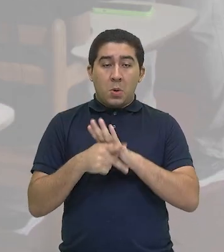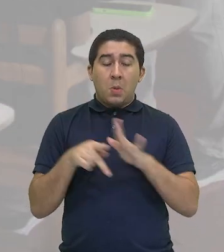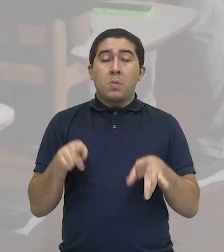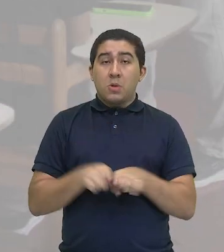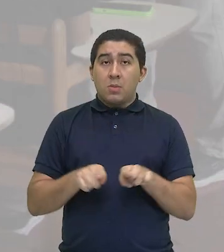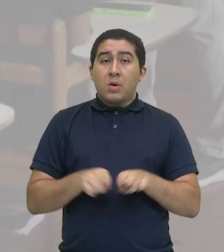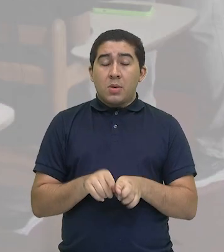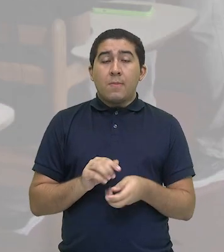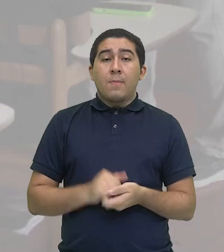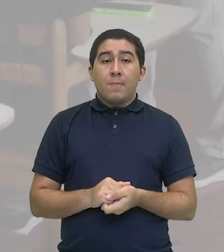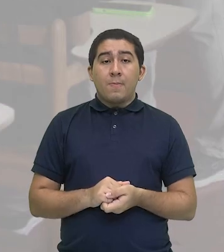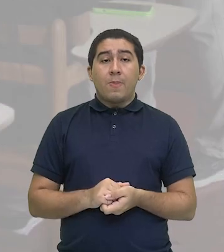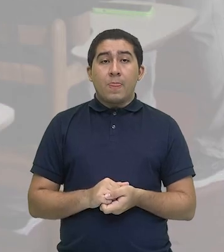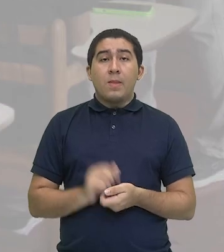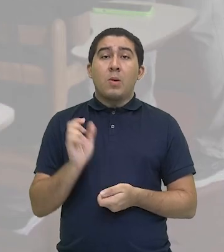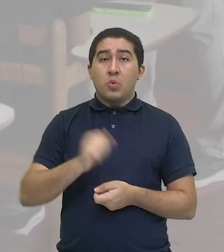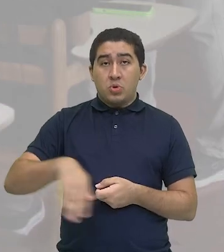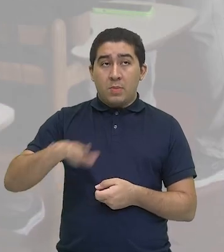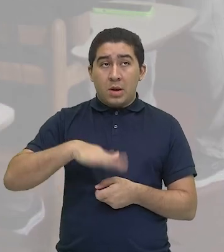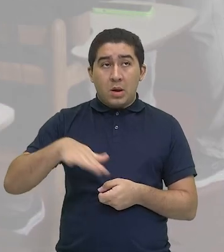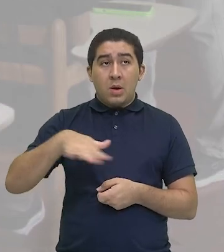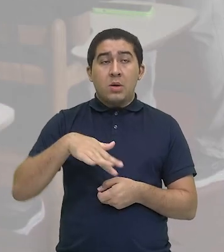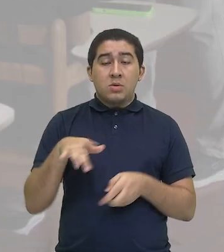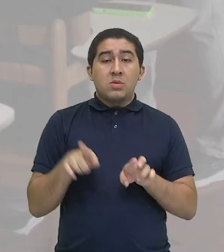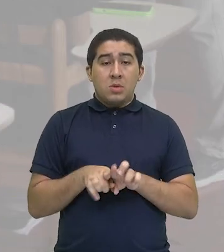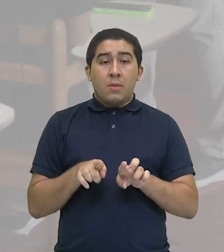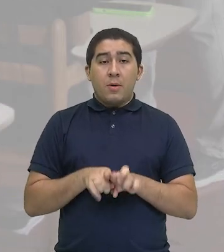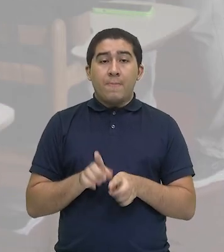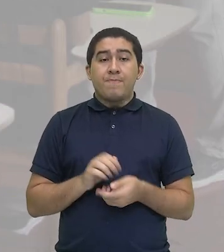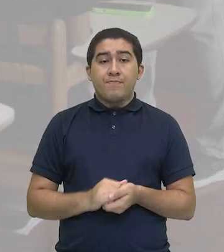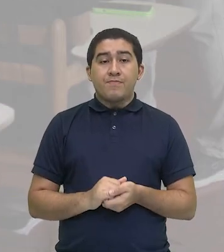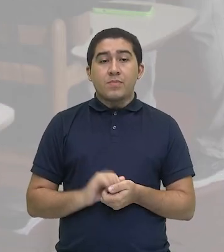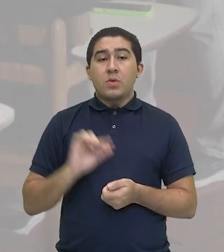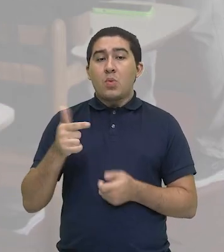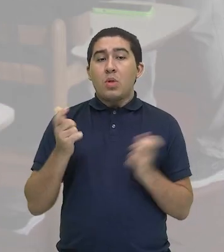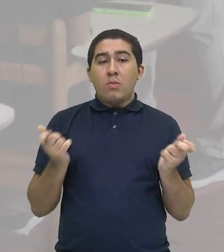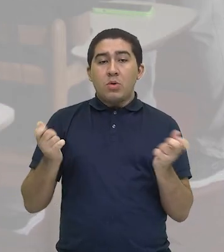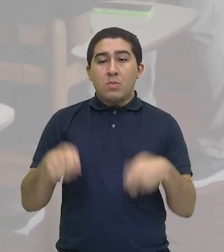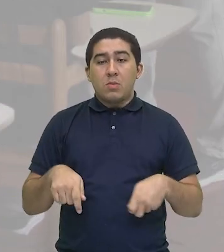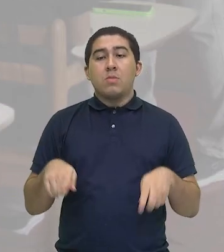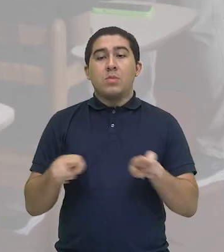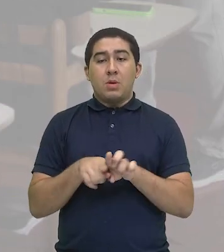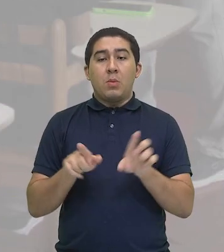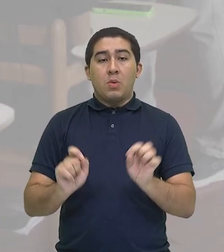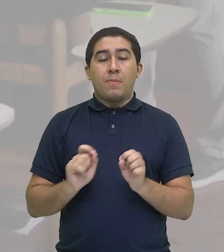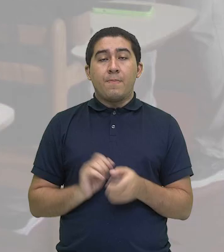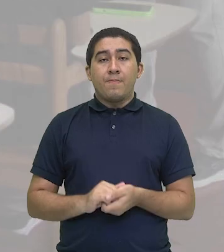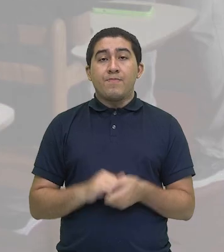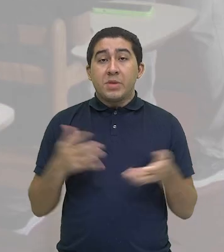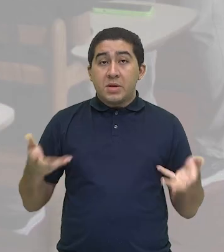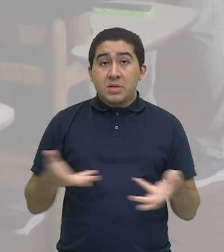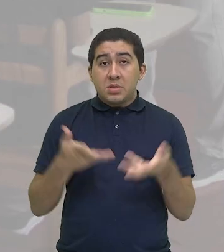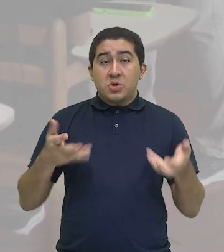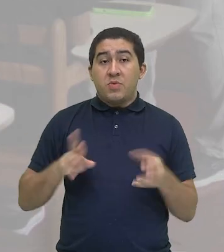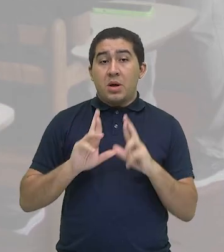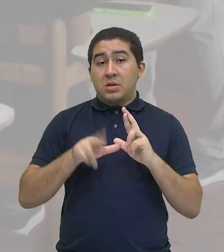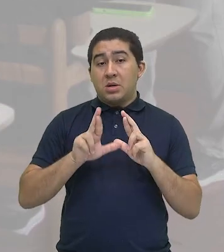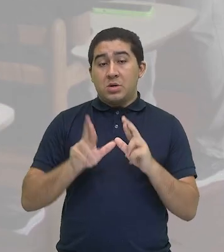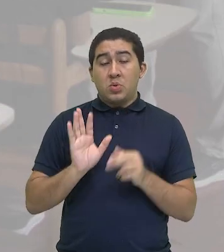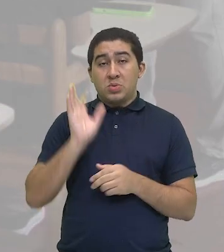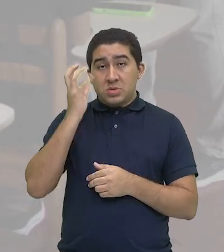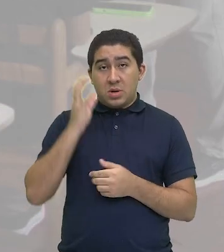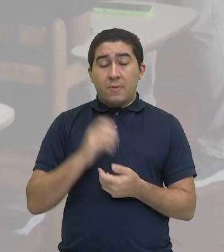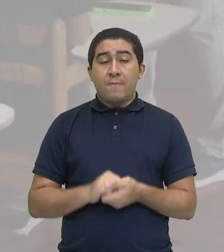né, com o meio ambiente. Outra forma também é incentivar a reciclagem.